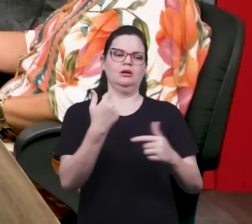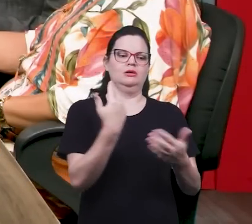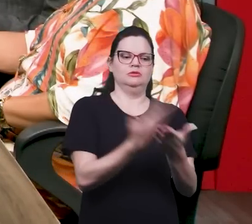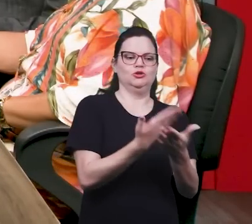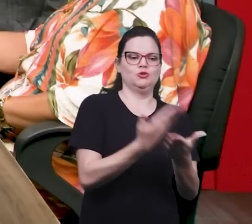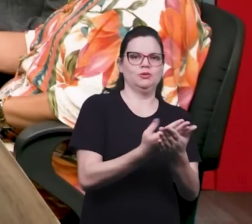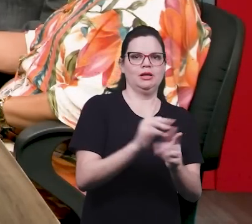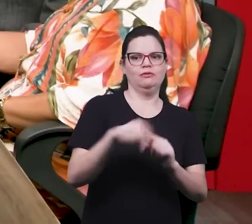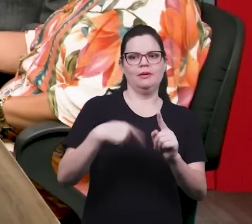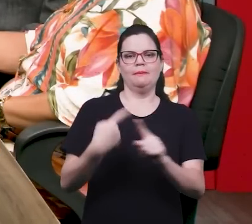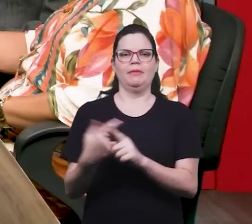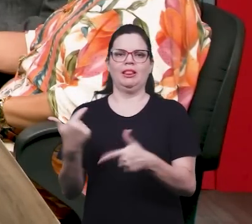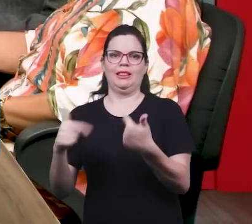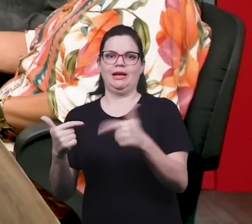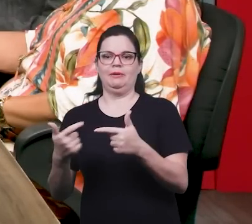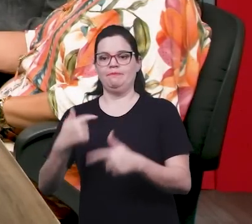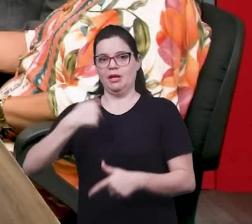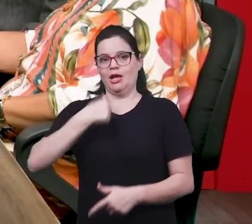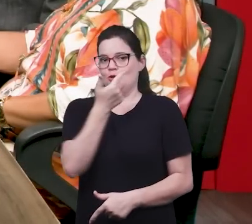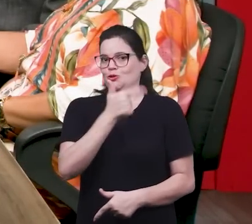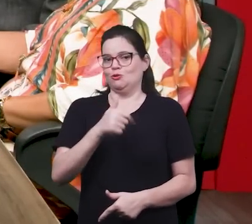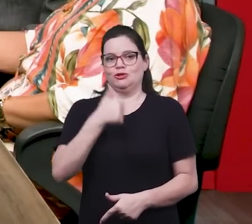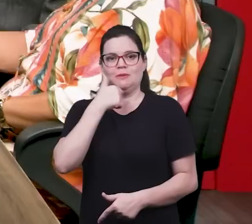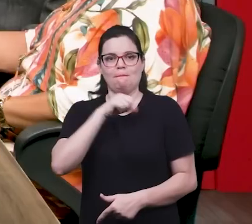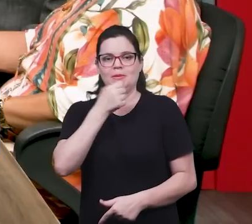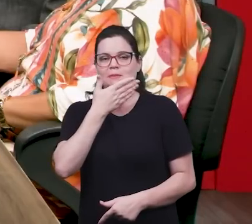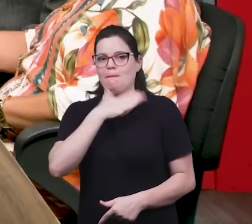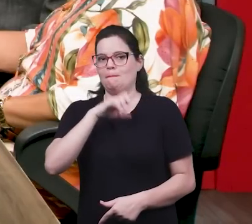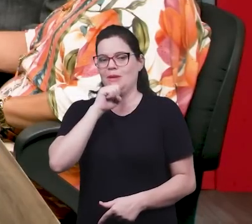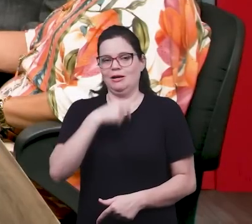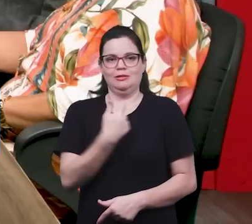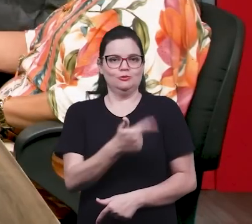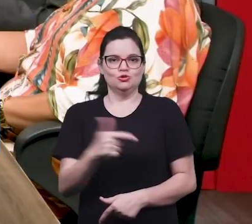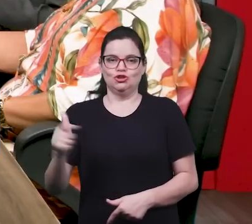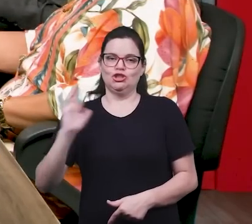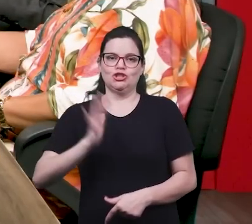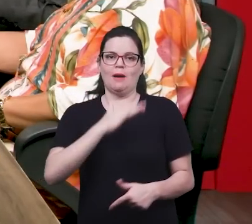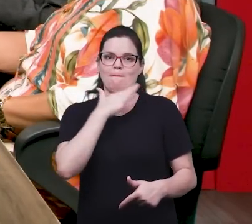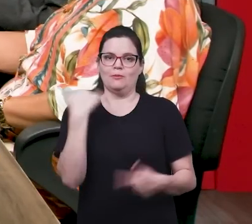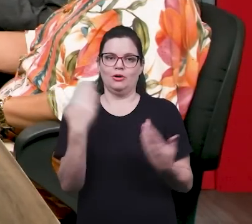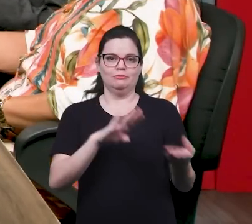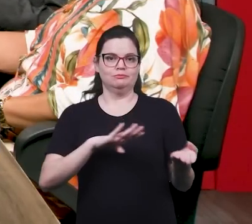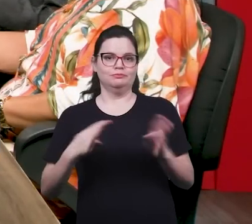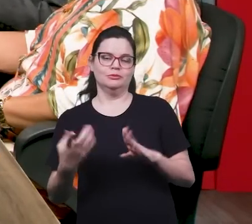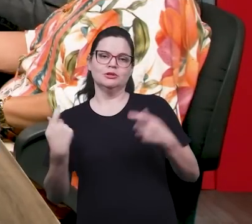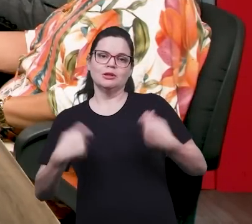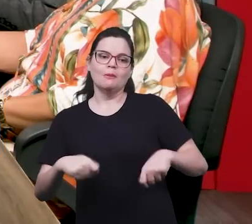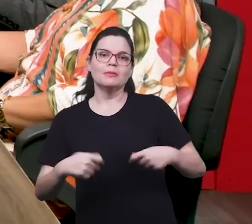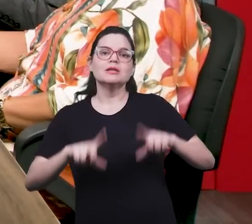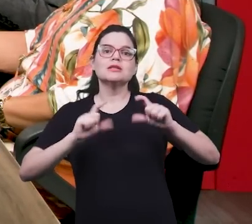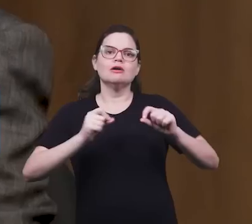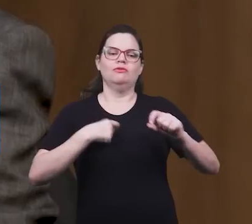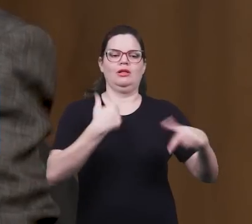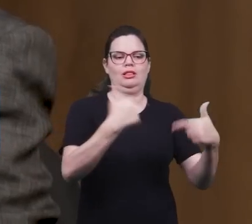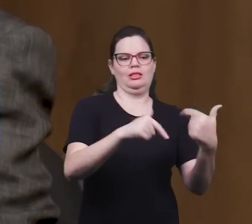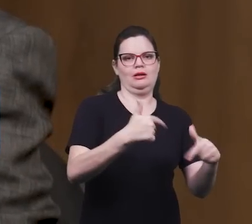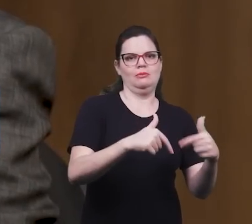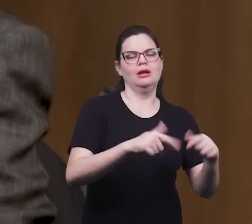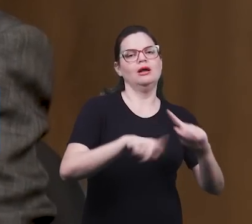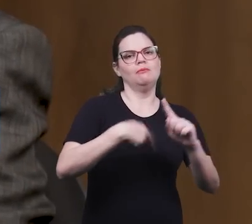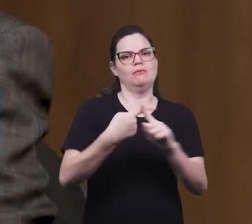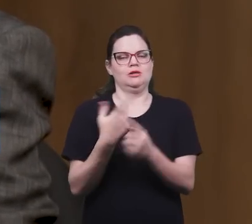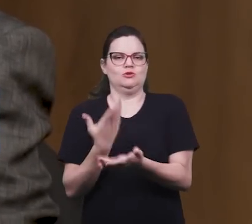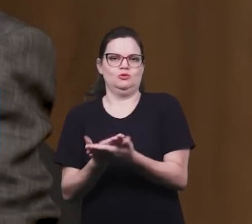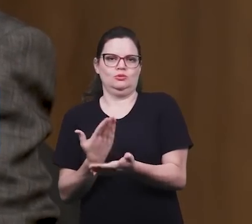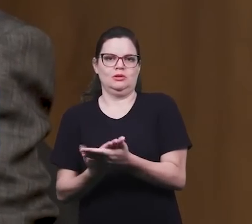estava órfão de pai e mãe, tinha que trabalhar e estudar, mas o meu desejo, na verdade, primeiramente era de ser pastor, porque